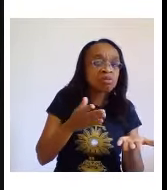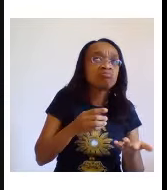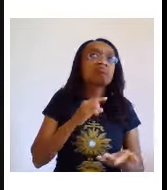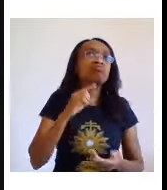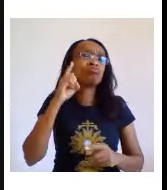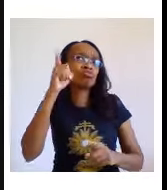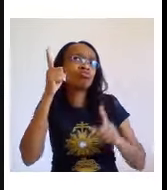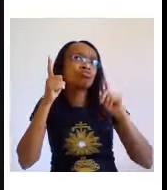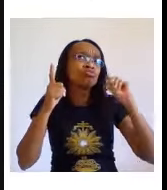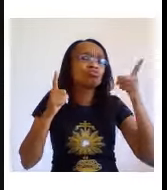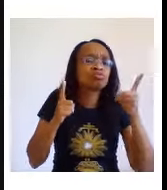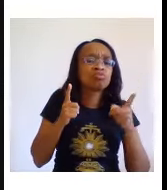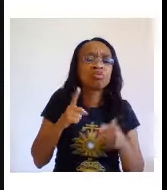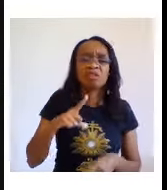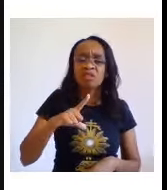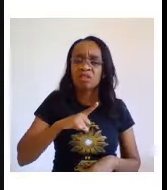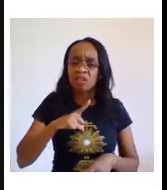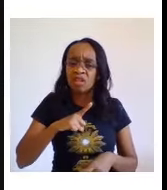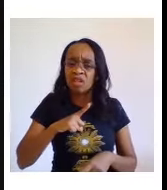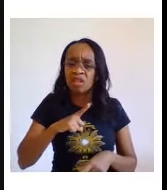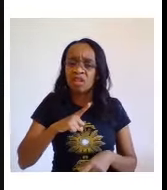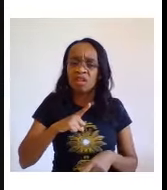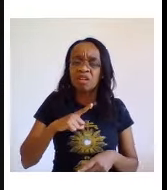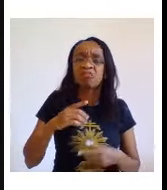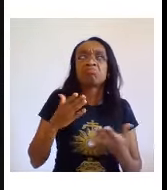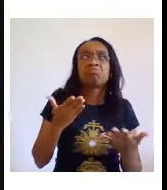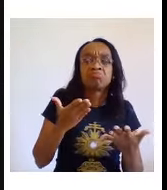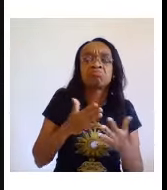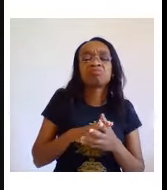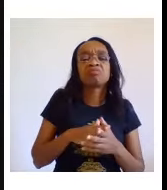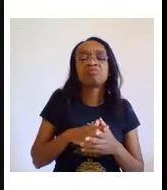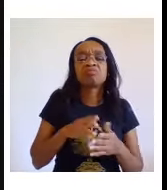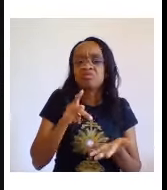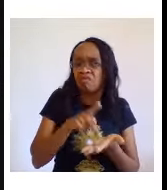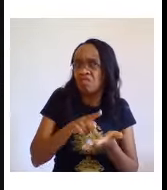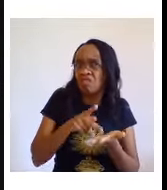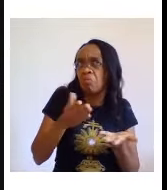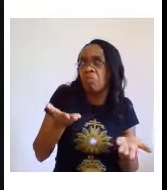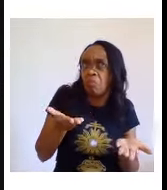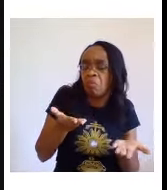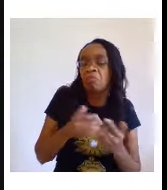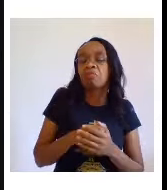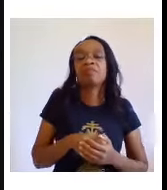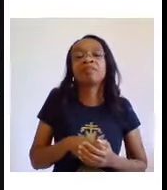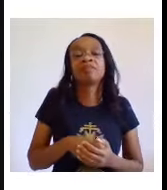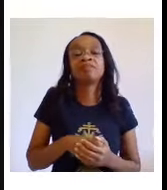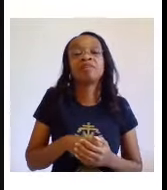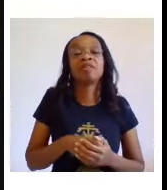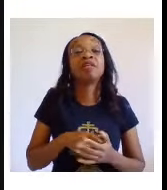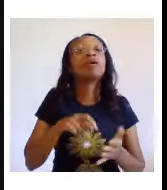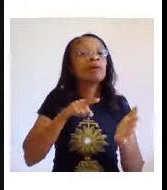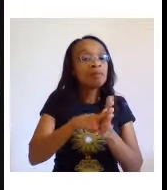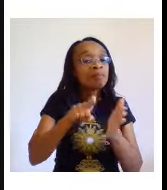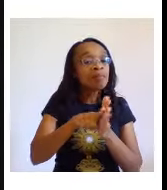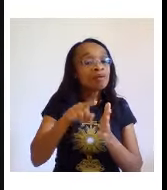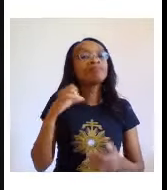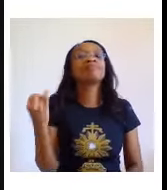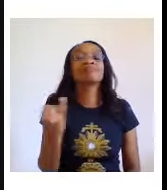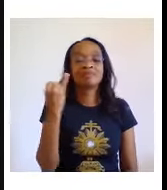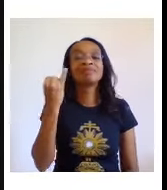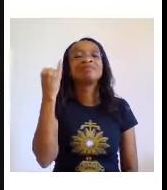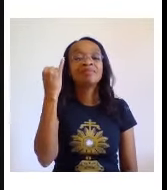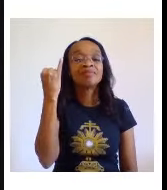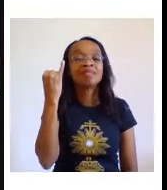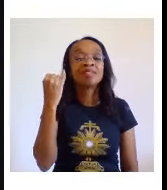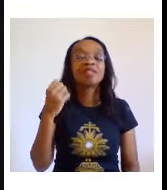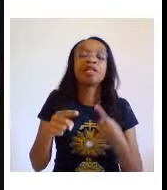em que época, se o senhor conhece, né, essa teoria foi cogitada? É uma pergunta bastante interessante, Tânia,